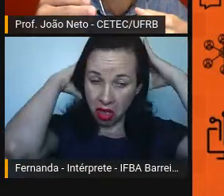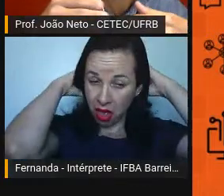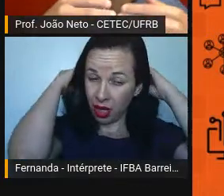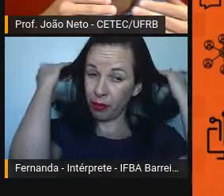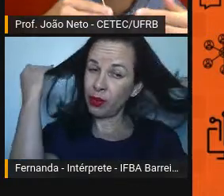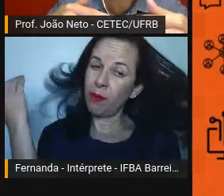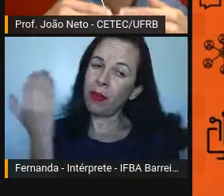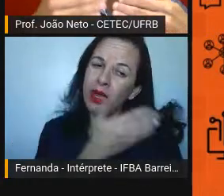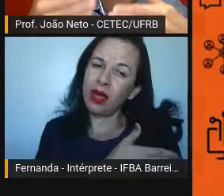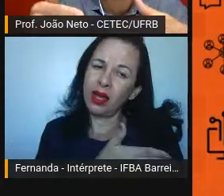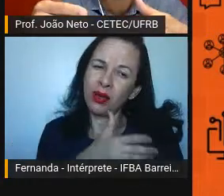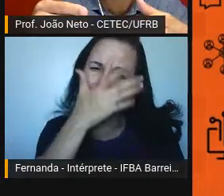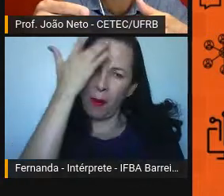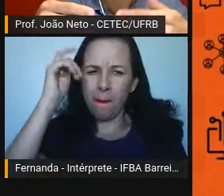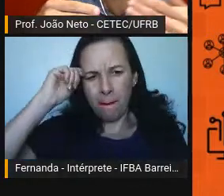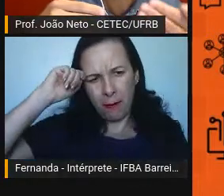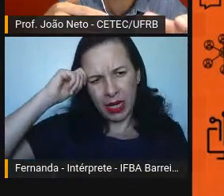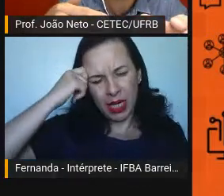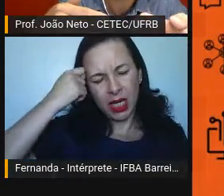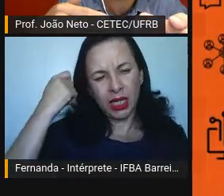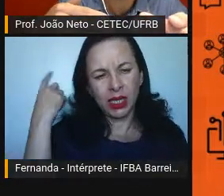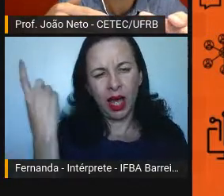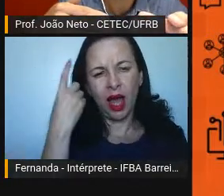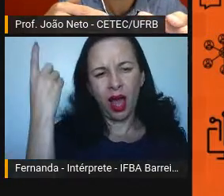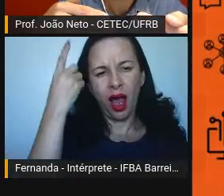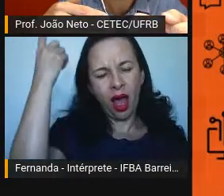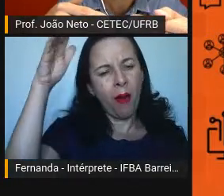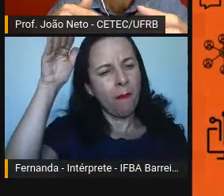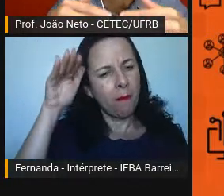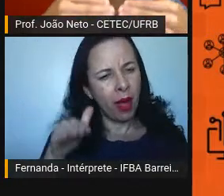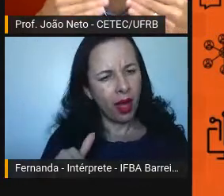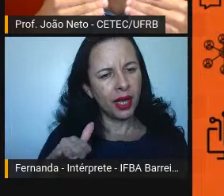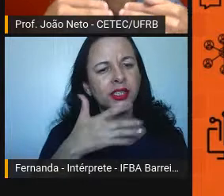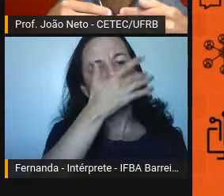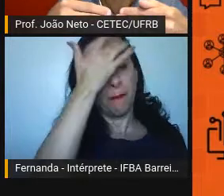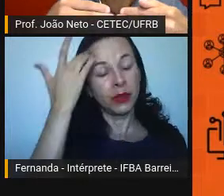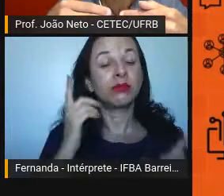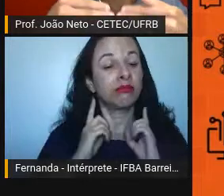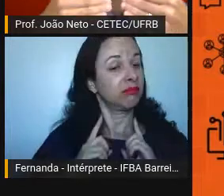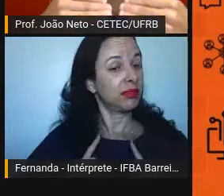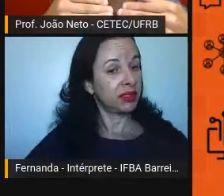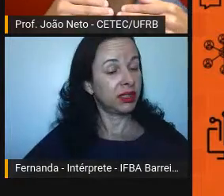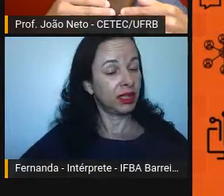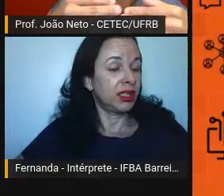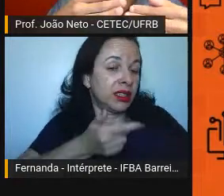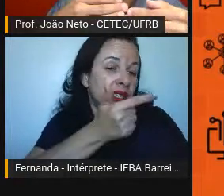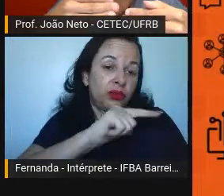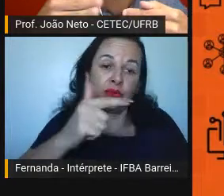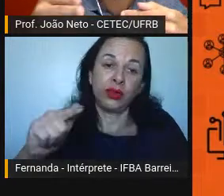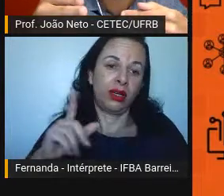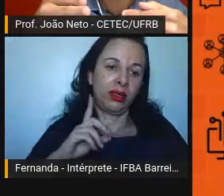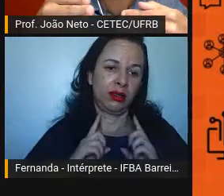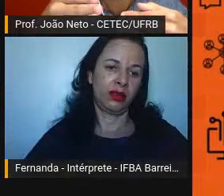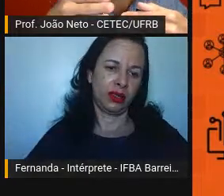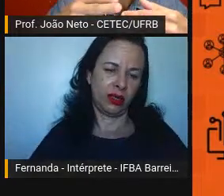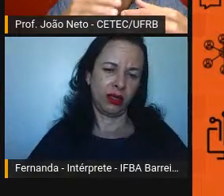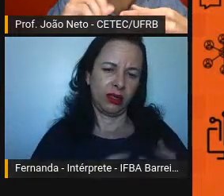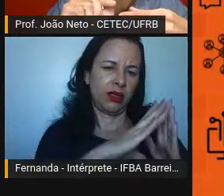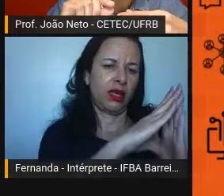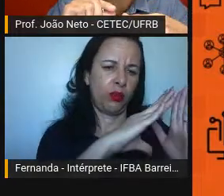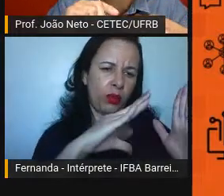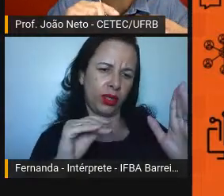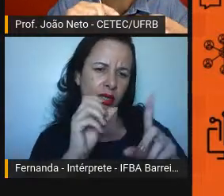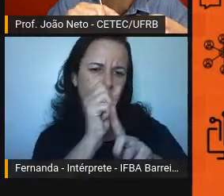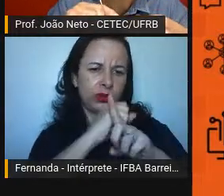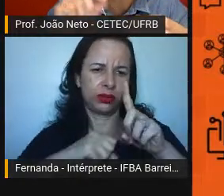saltos baixos duas pessoas com deficiência e sem deficiência a deficiência Então a partir do modelo social